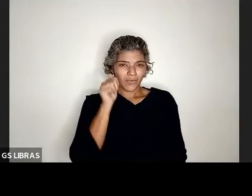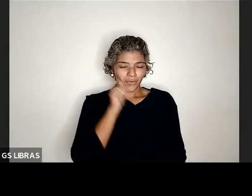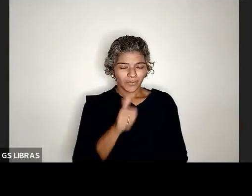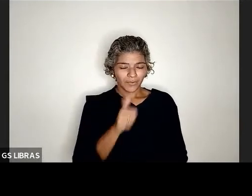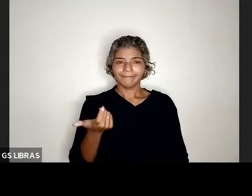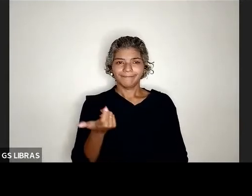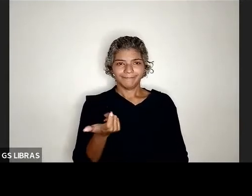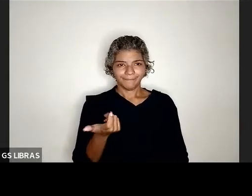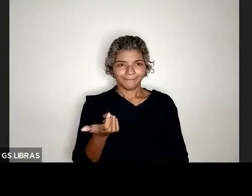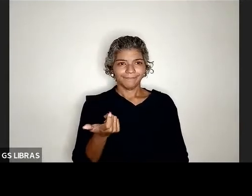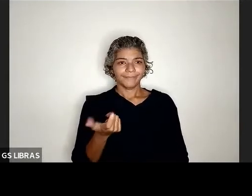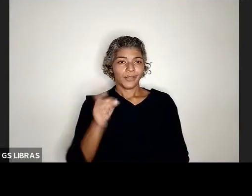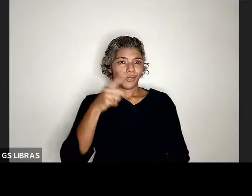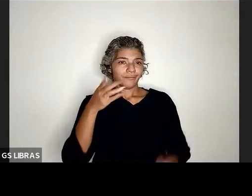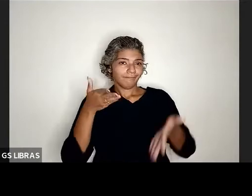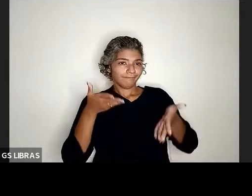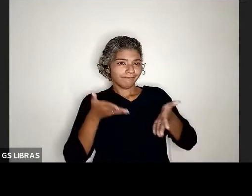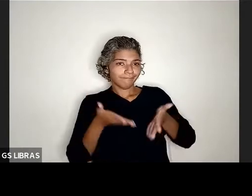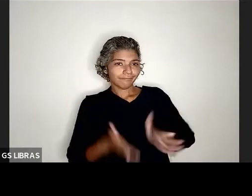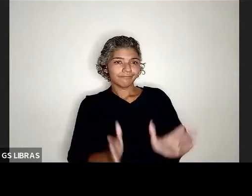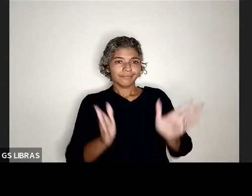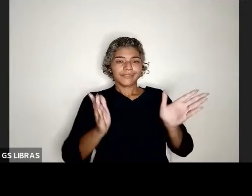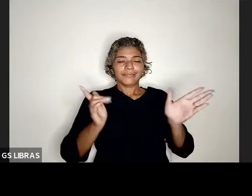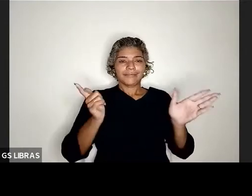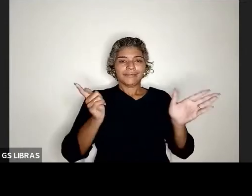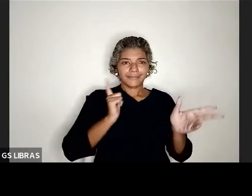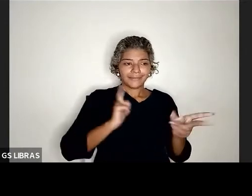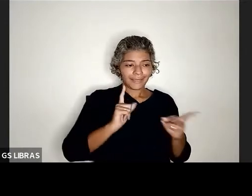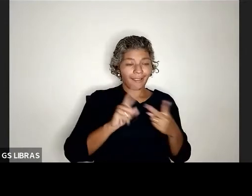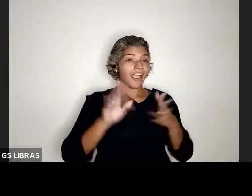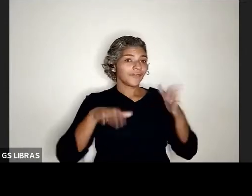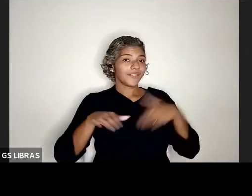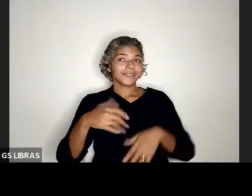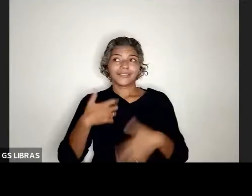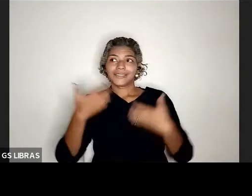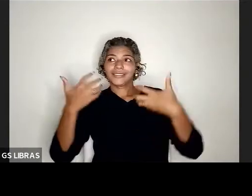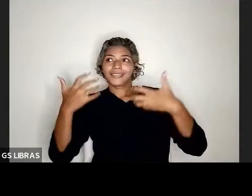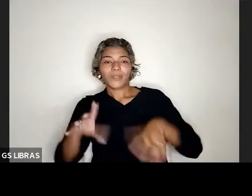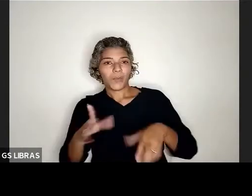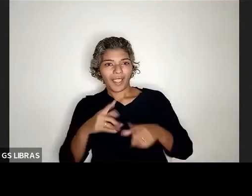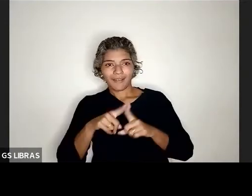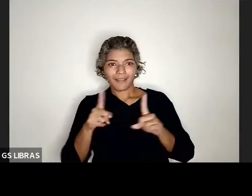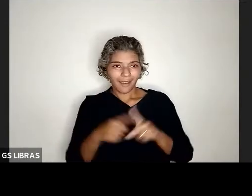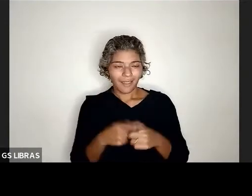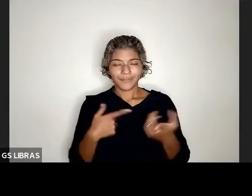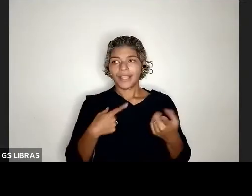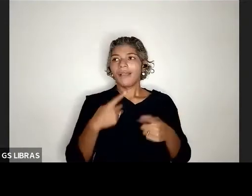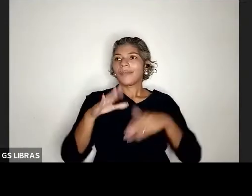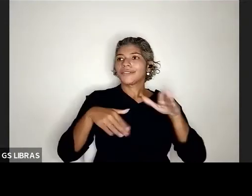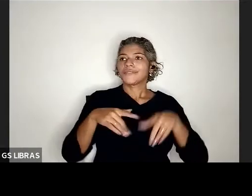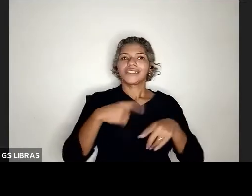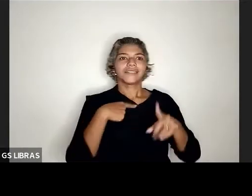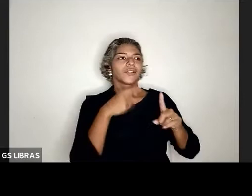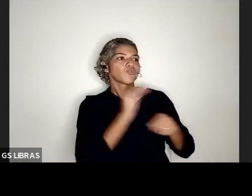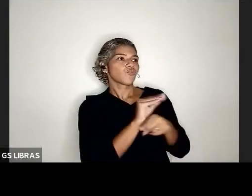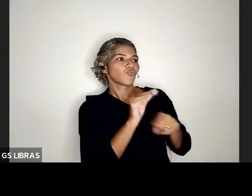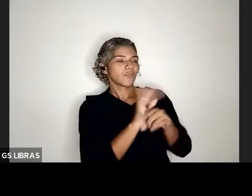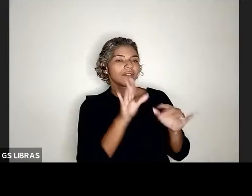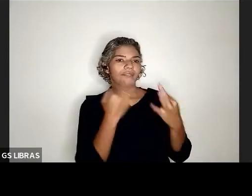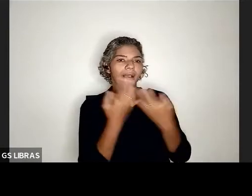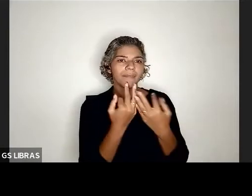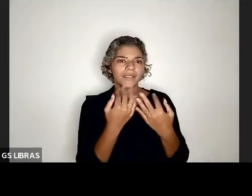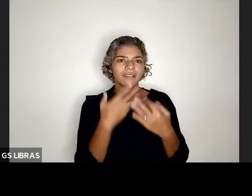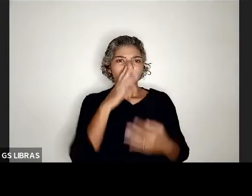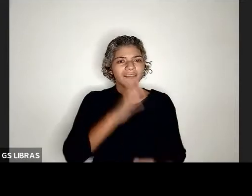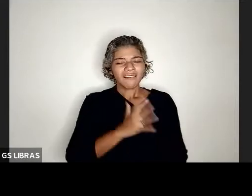de parirmos quando parimos, pelo fato até de não parirmos, por cuidarmos da família, enfim. A nossa situação de ser